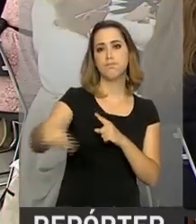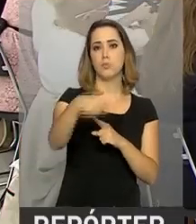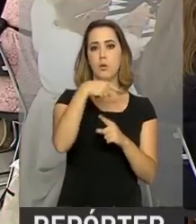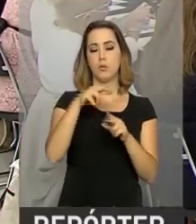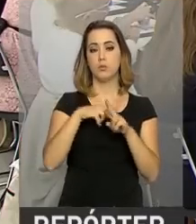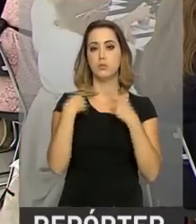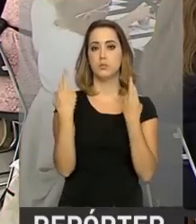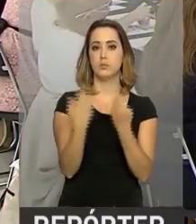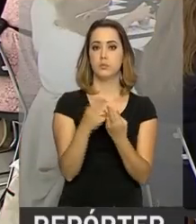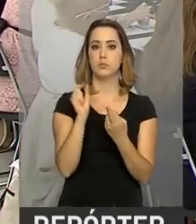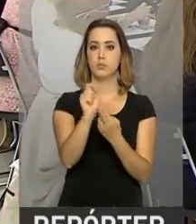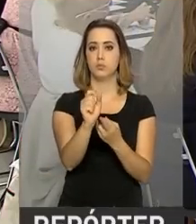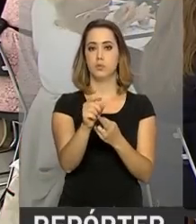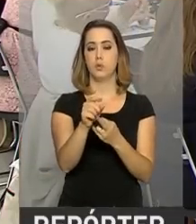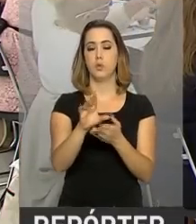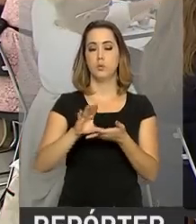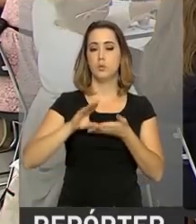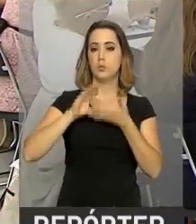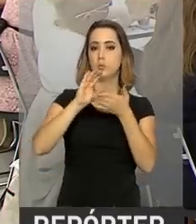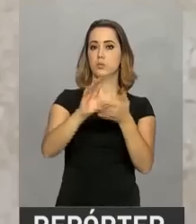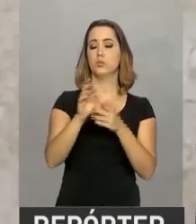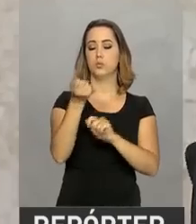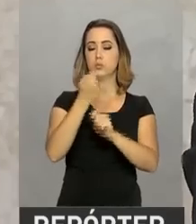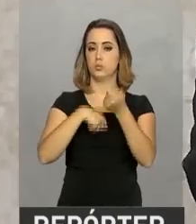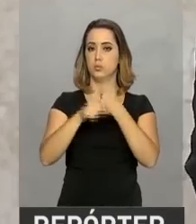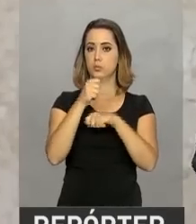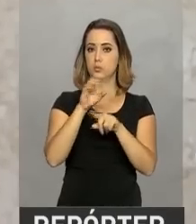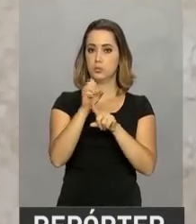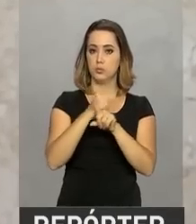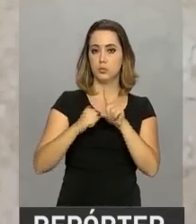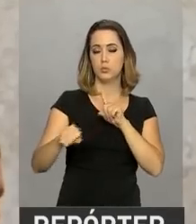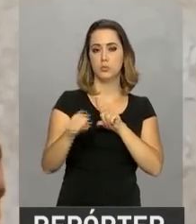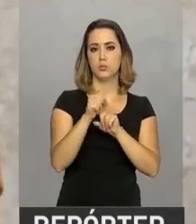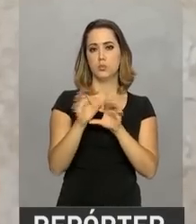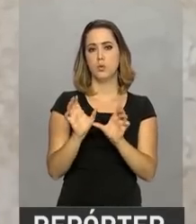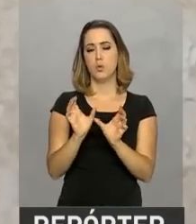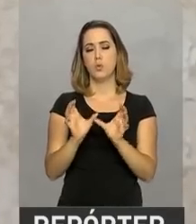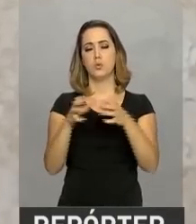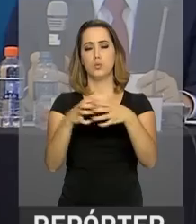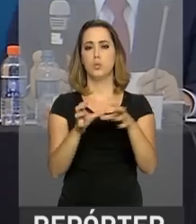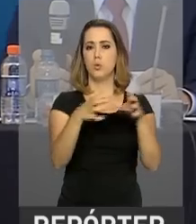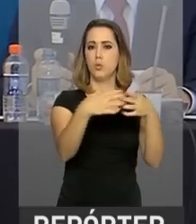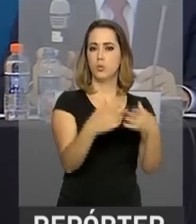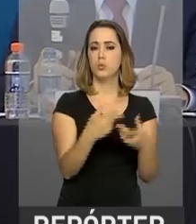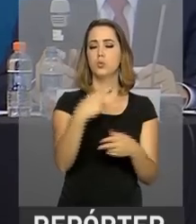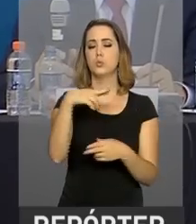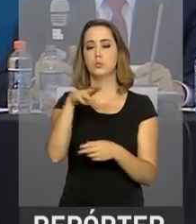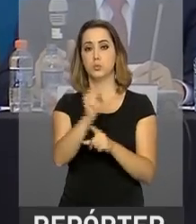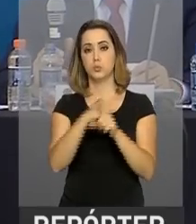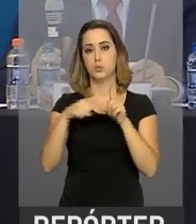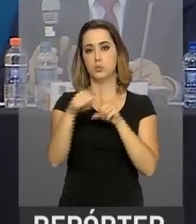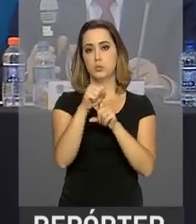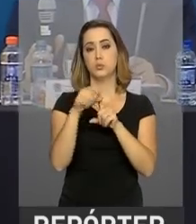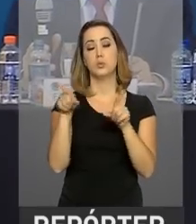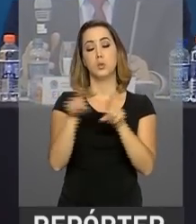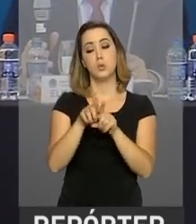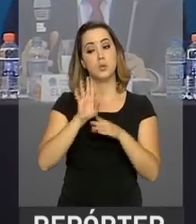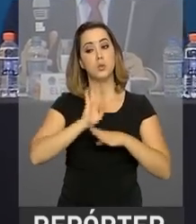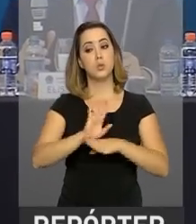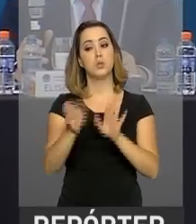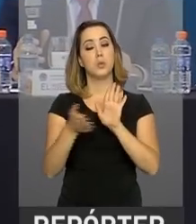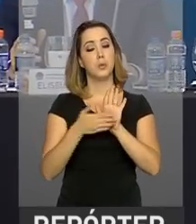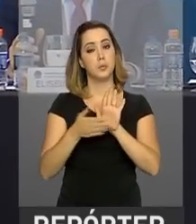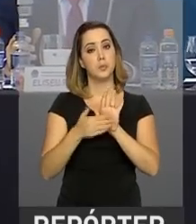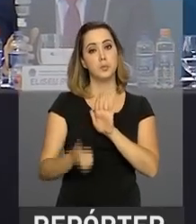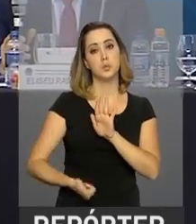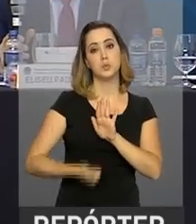do Conselho de Desenvolvimento Econômico e Social. Participam do grupo membros da sociedade civil que trazem propostas para assessorar o presidente